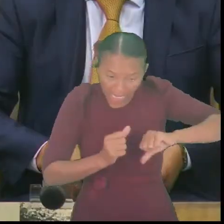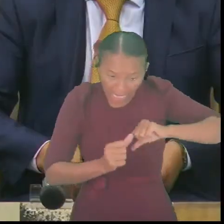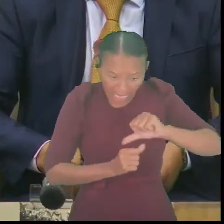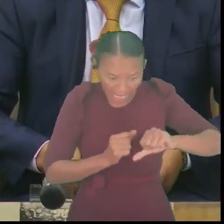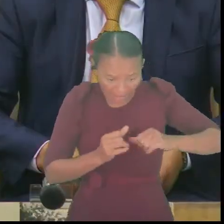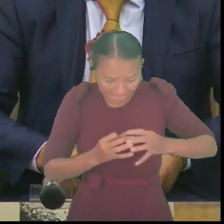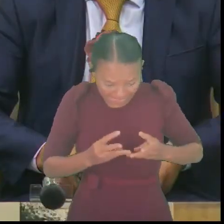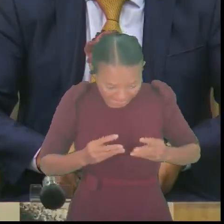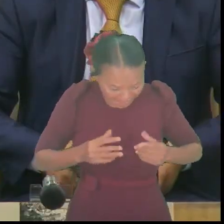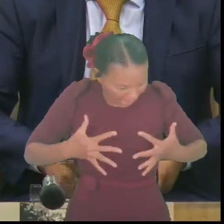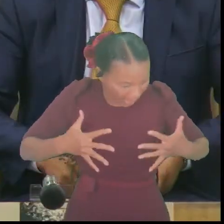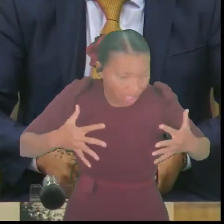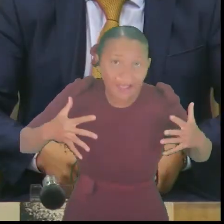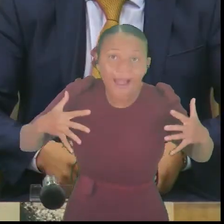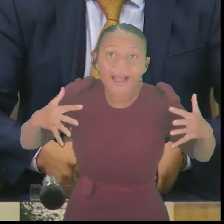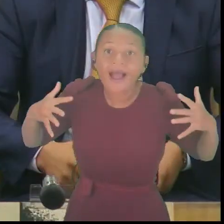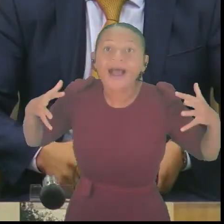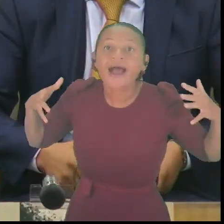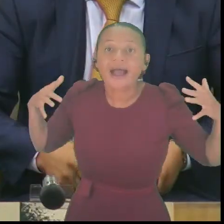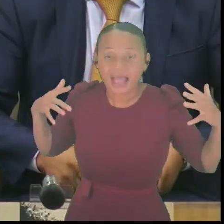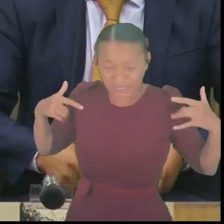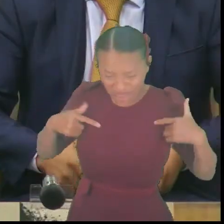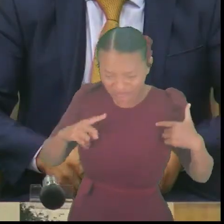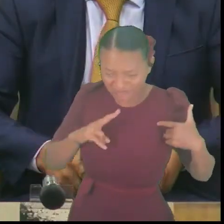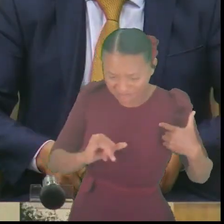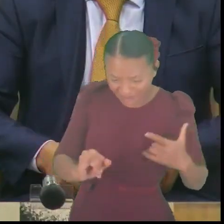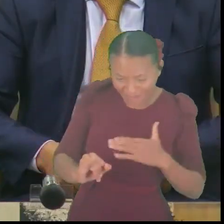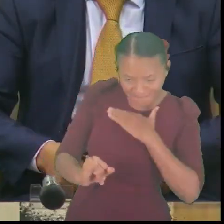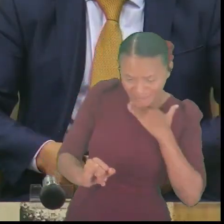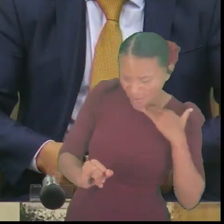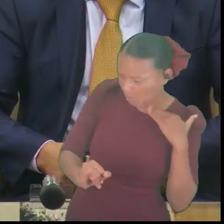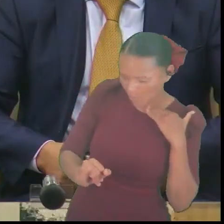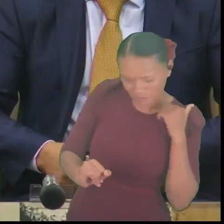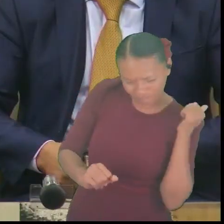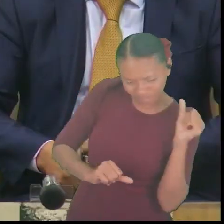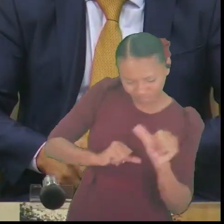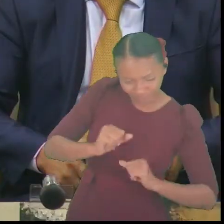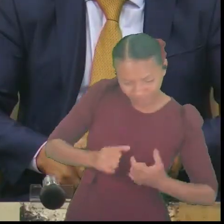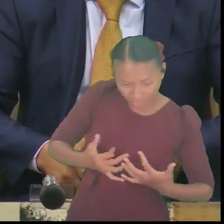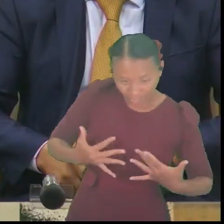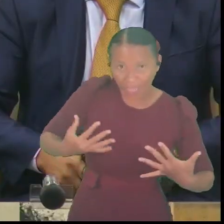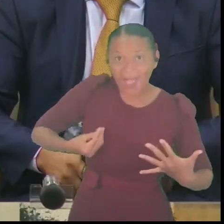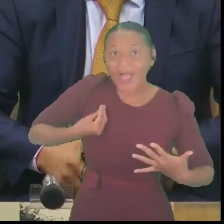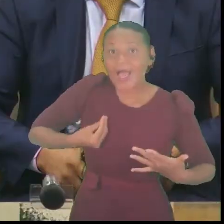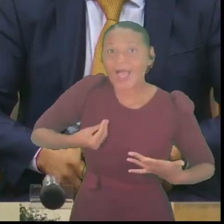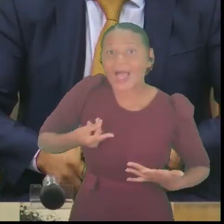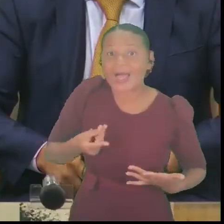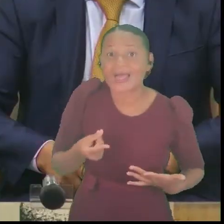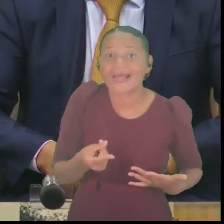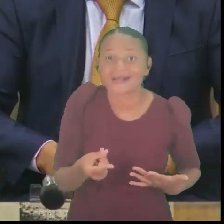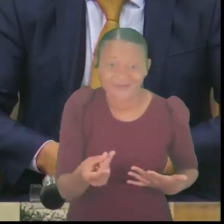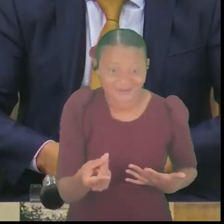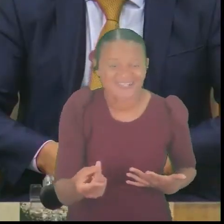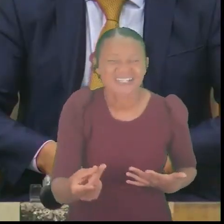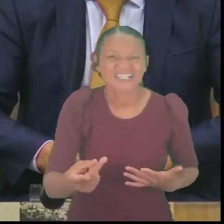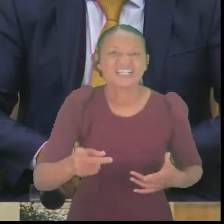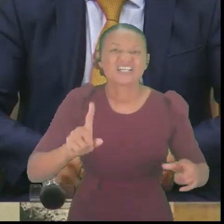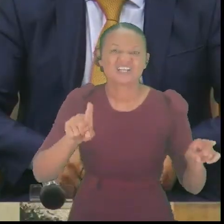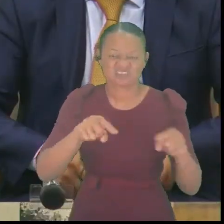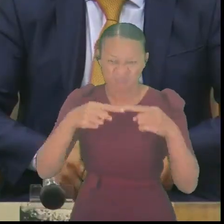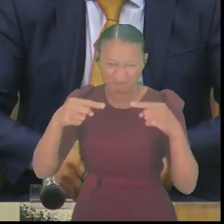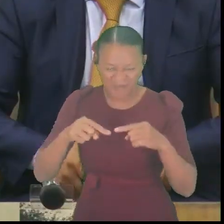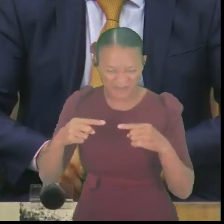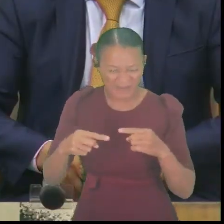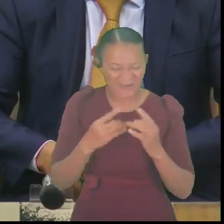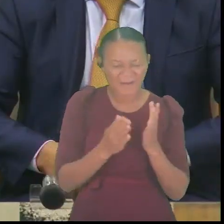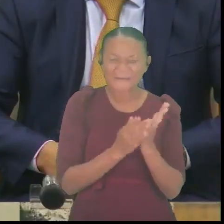é incorruptível, e que isso que é mortal ser revestido da imortalidade, então cumpre-se a palavra